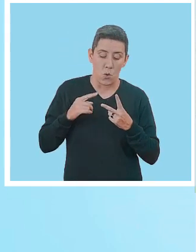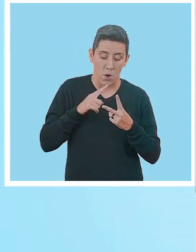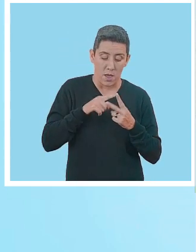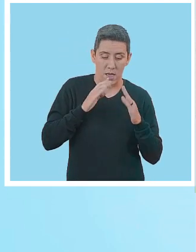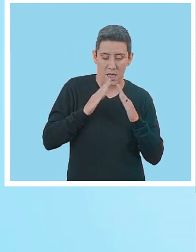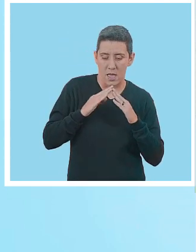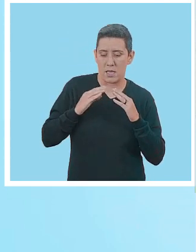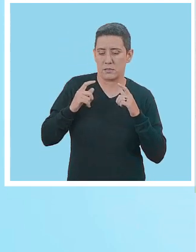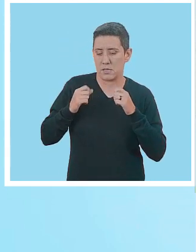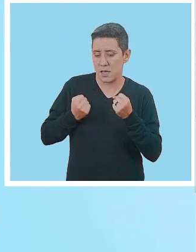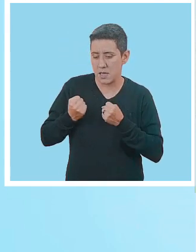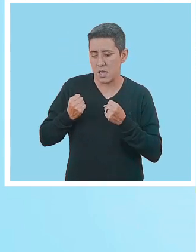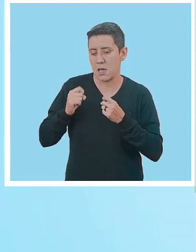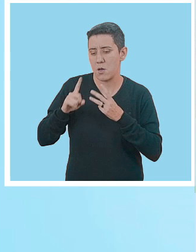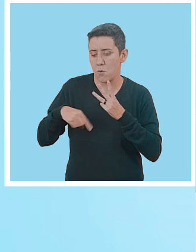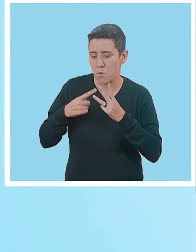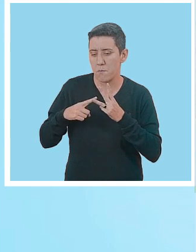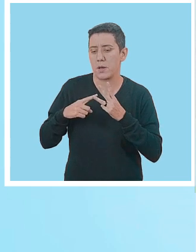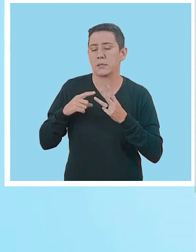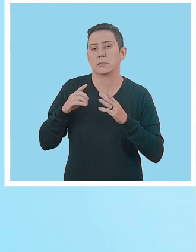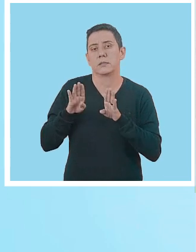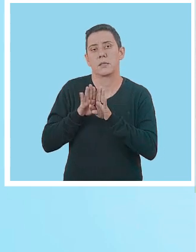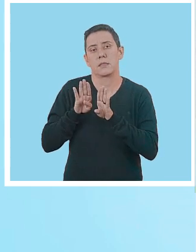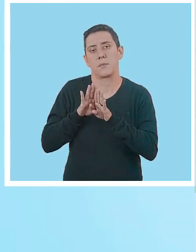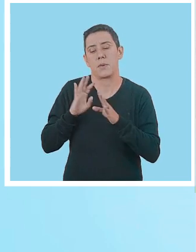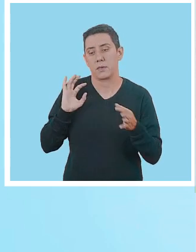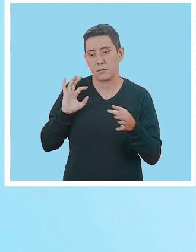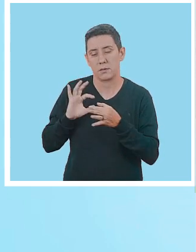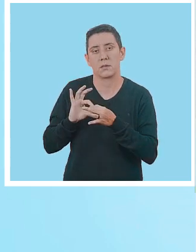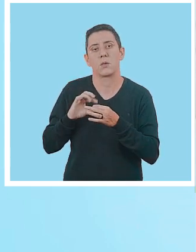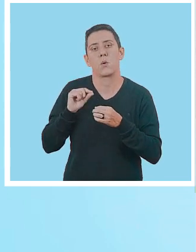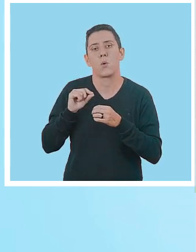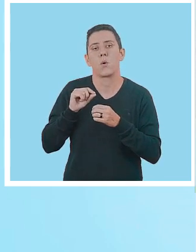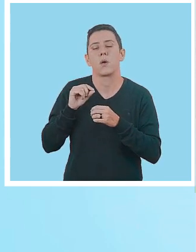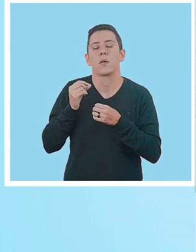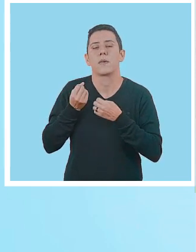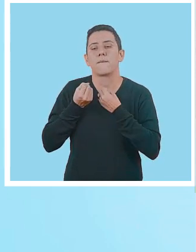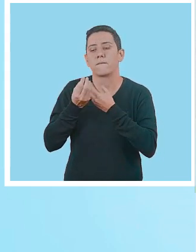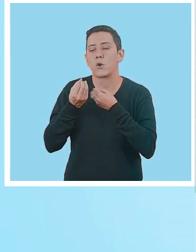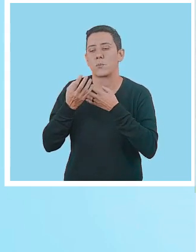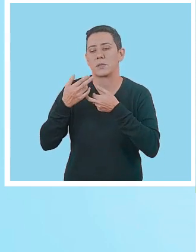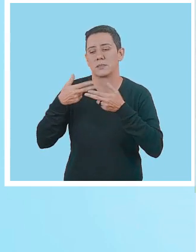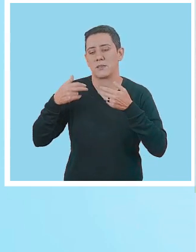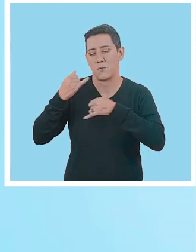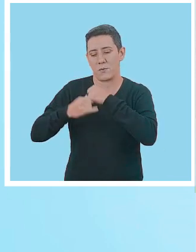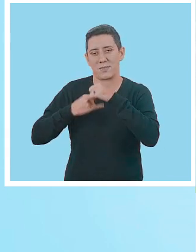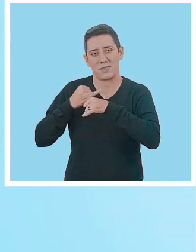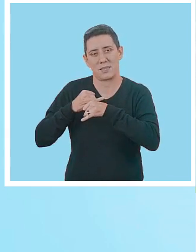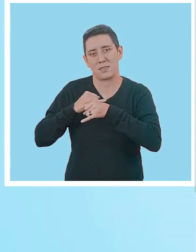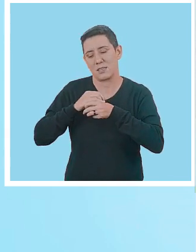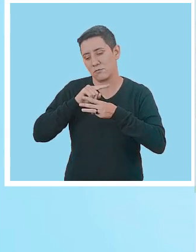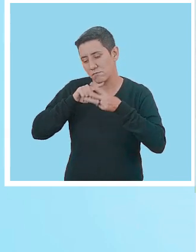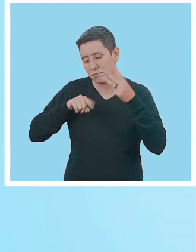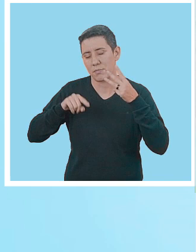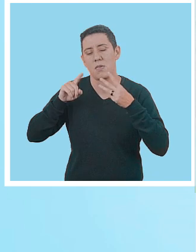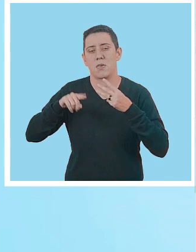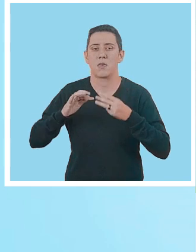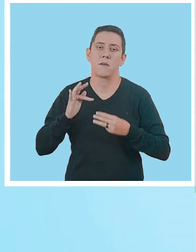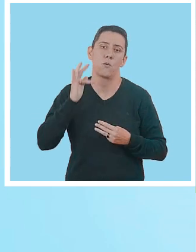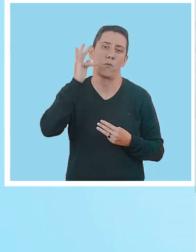ambiente digital e a integração de todos esses atores será o futuro